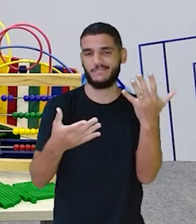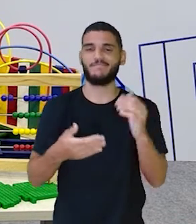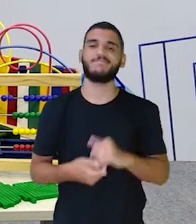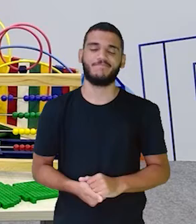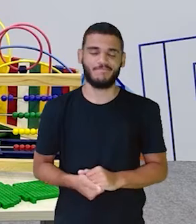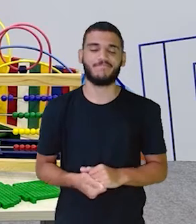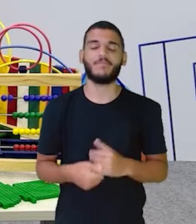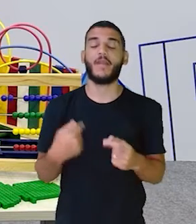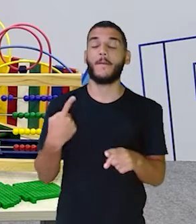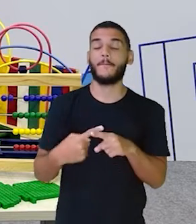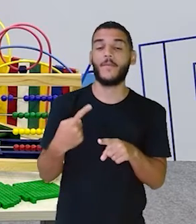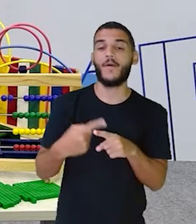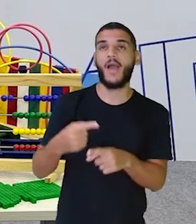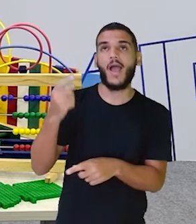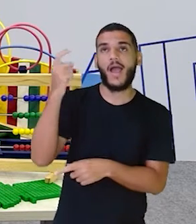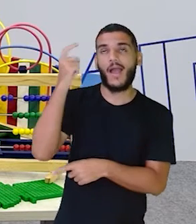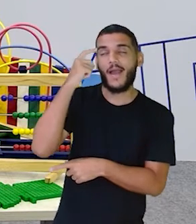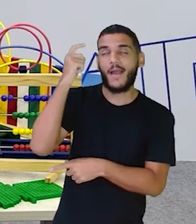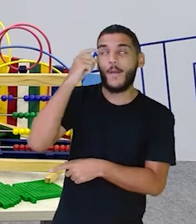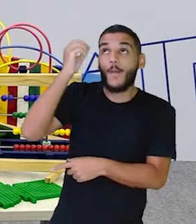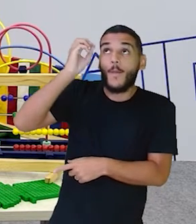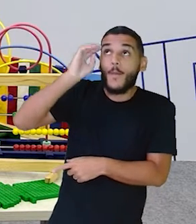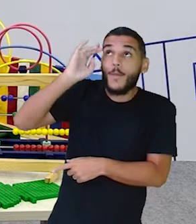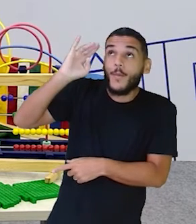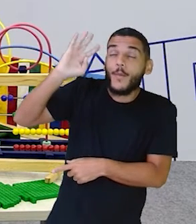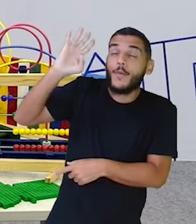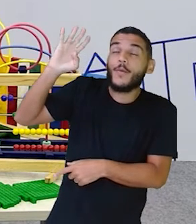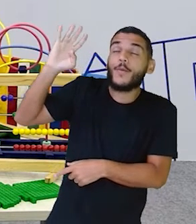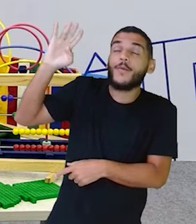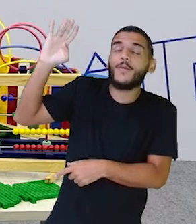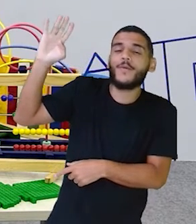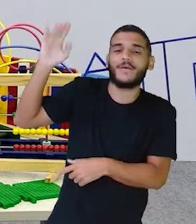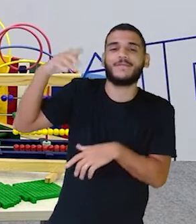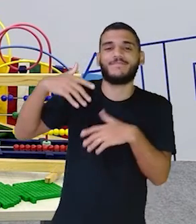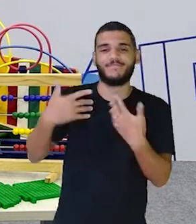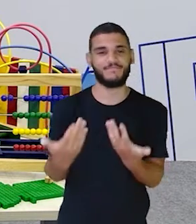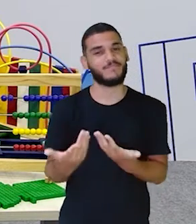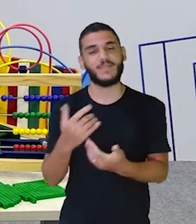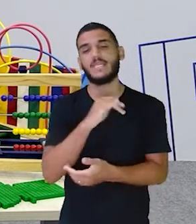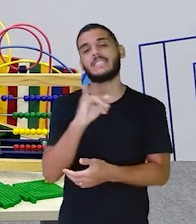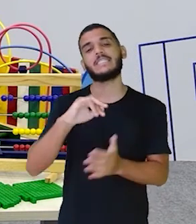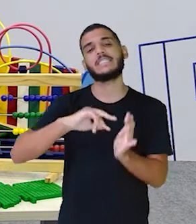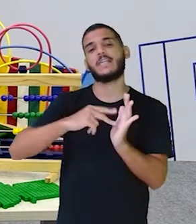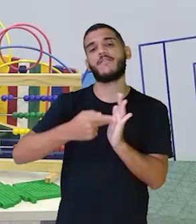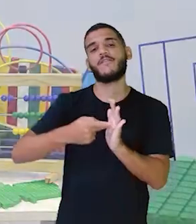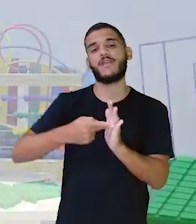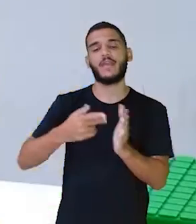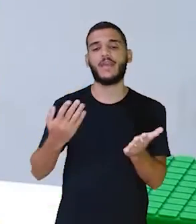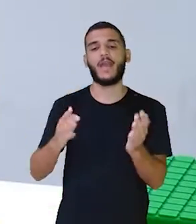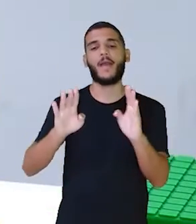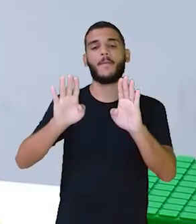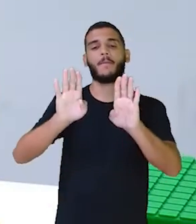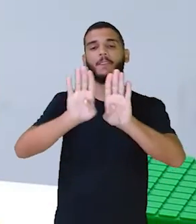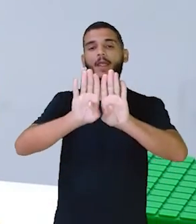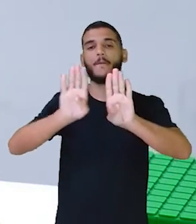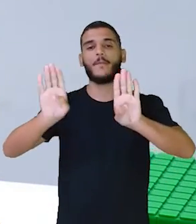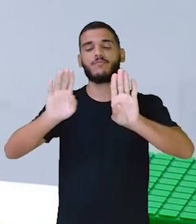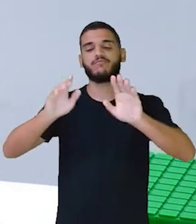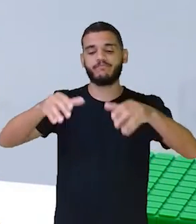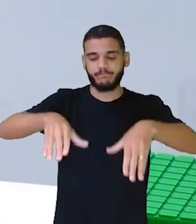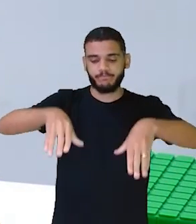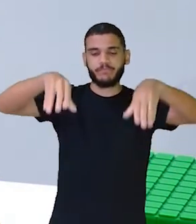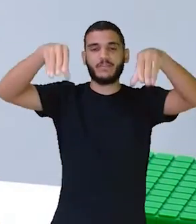verdade criando naquele momento. Se é o portão do castelo, se é o portão de uma